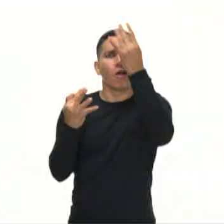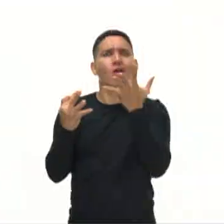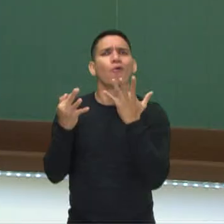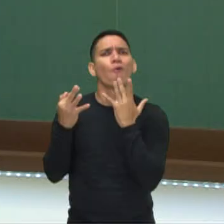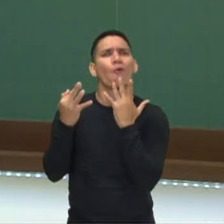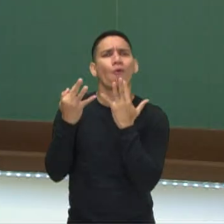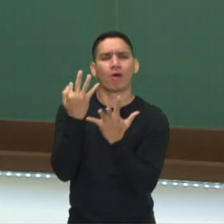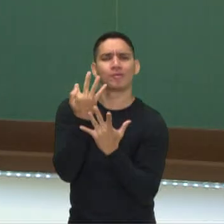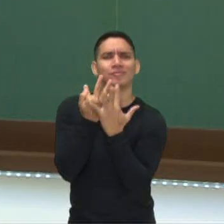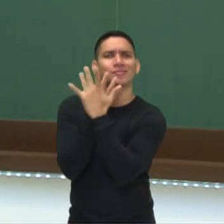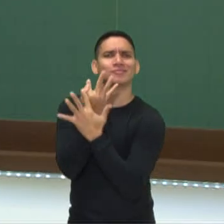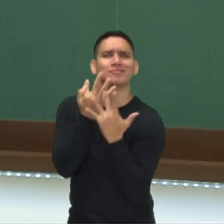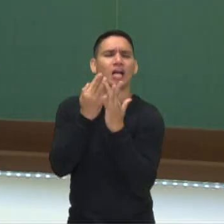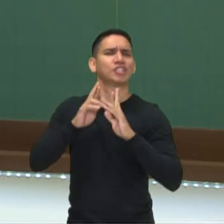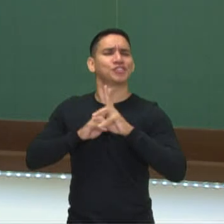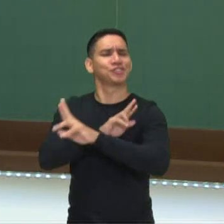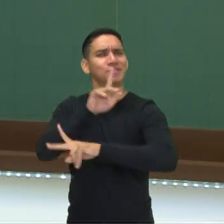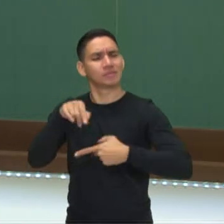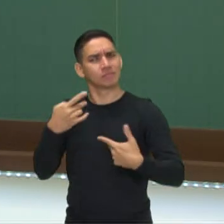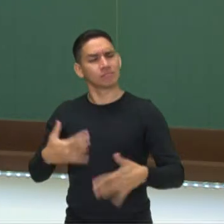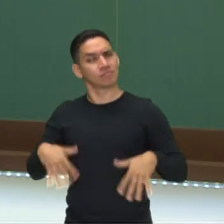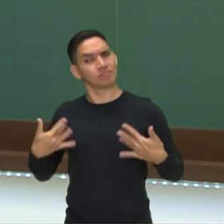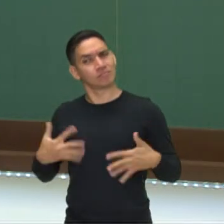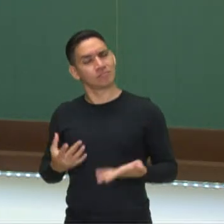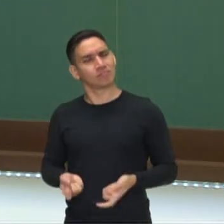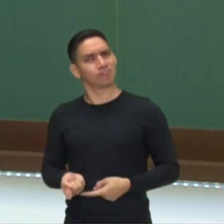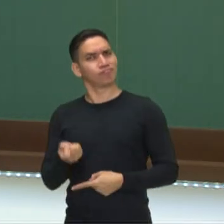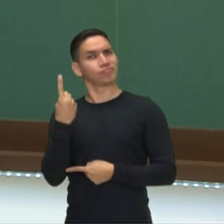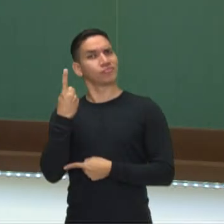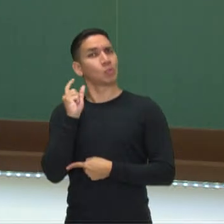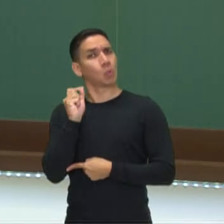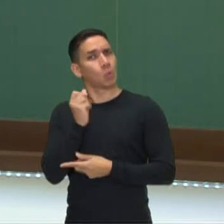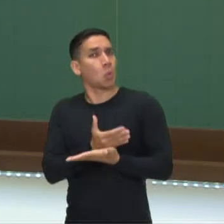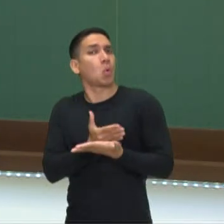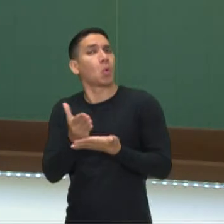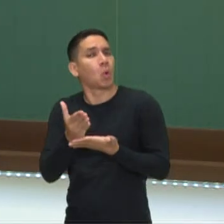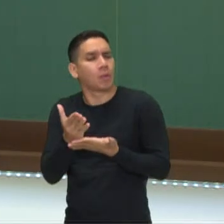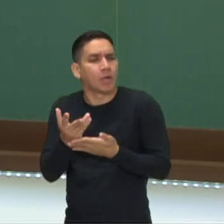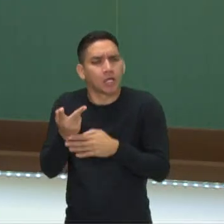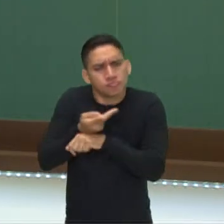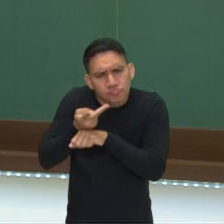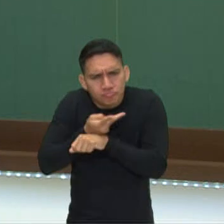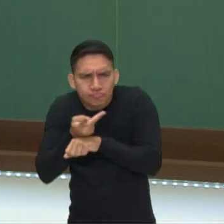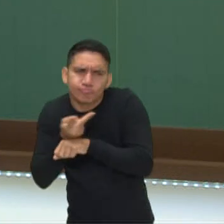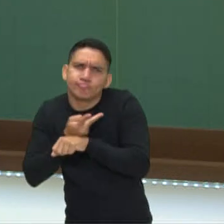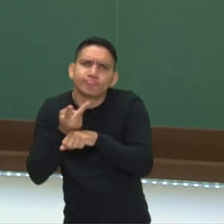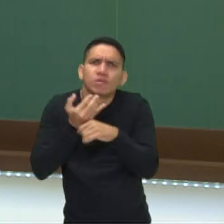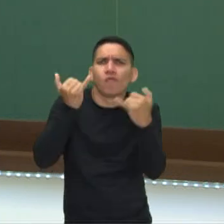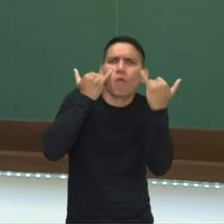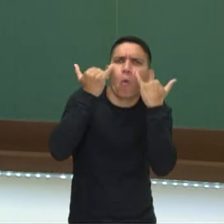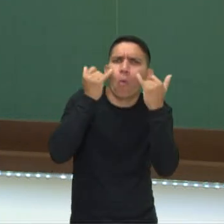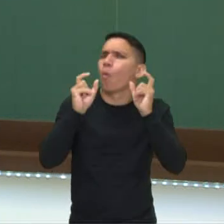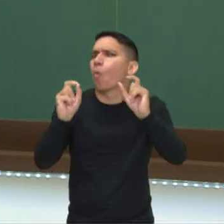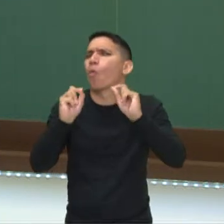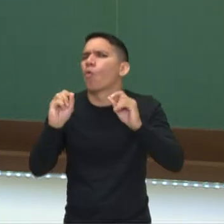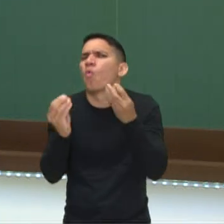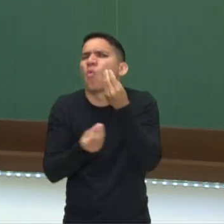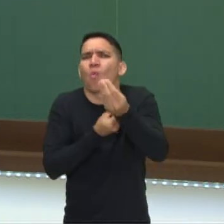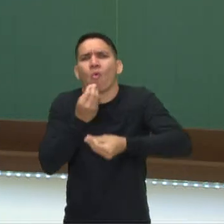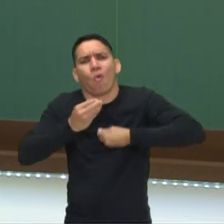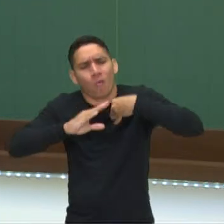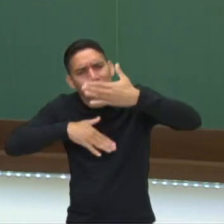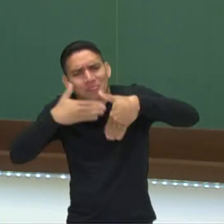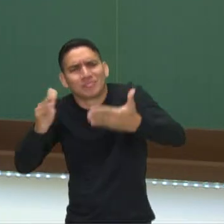cor diferente. Ele ficou intrigado e começou a ir atrás das informações. Como será que